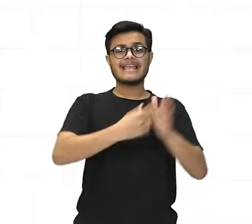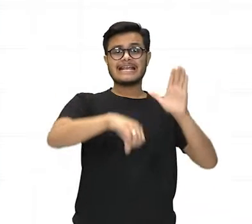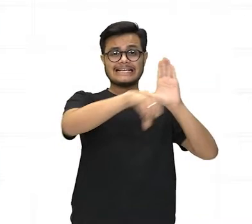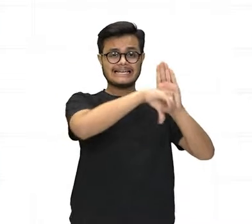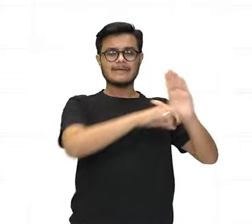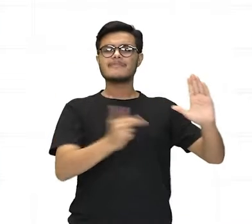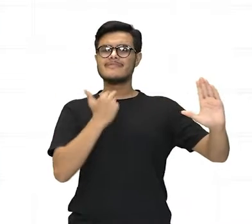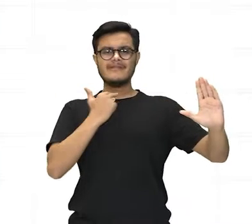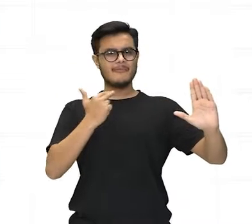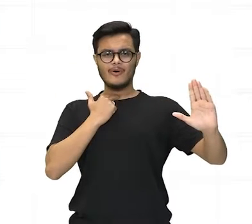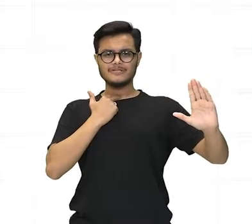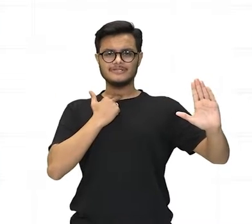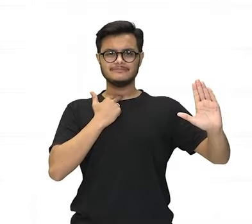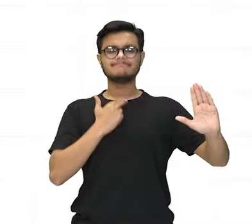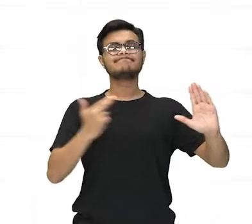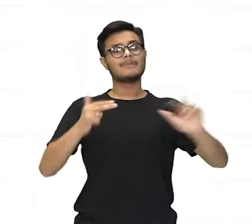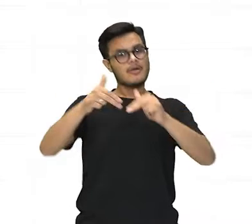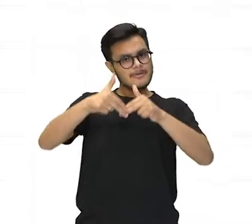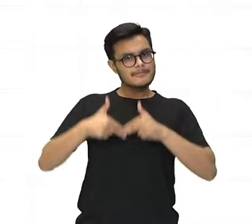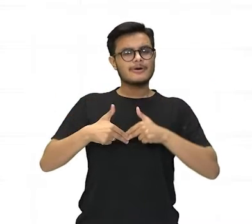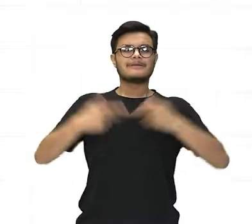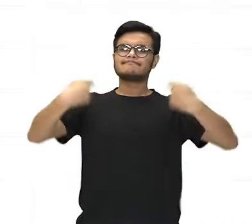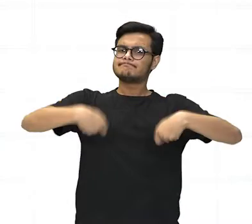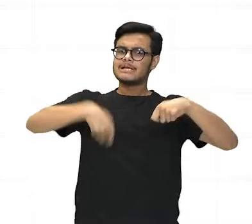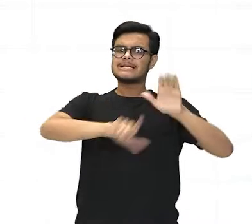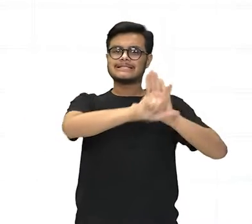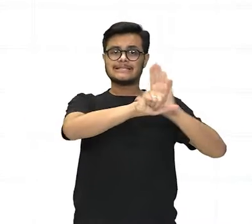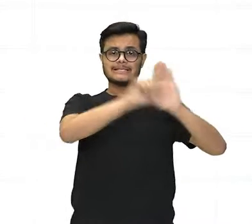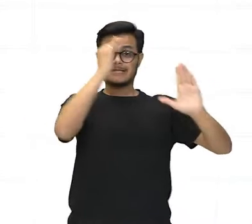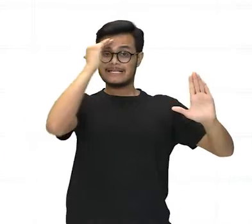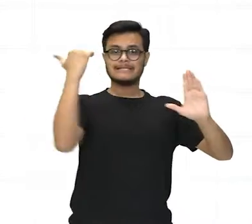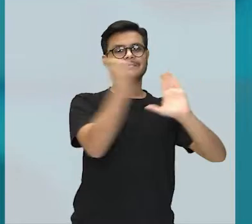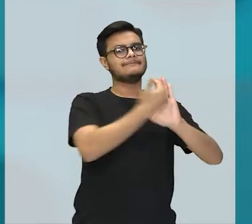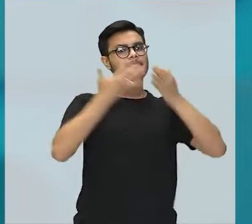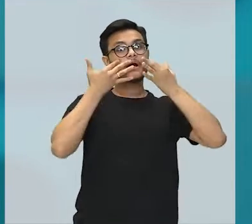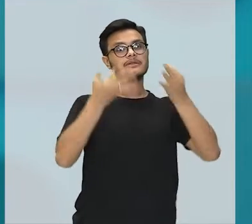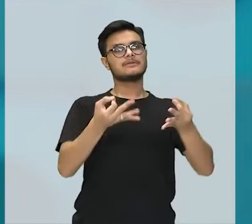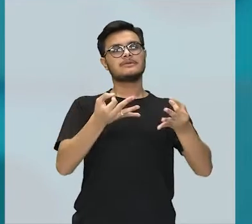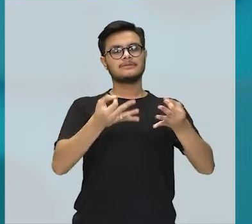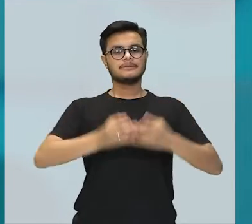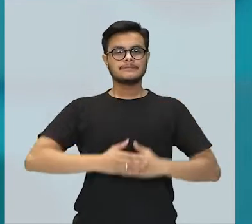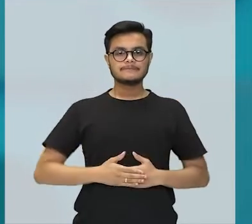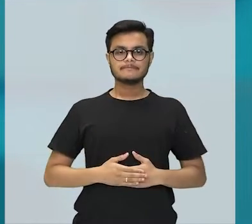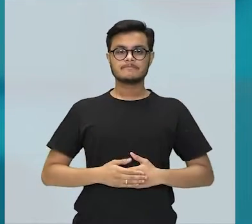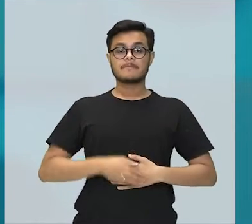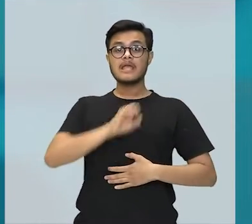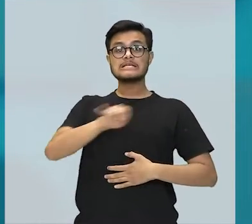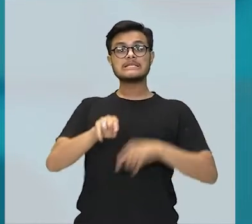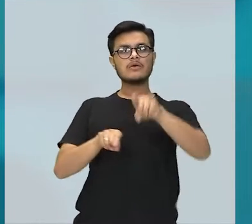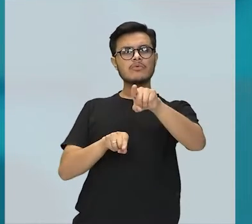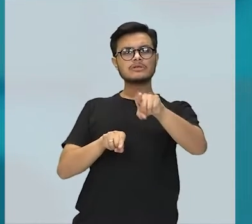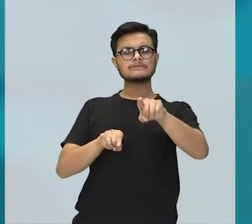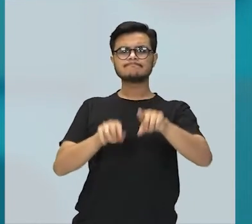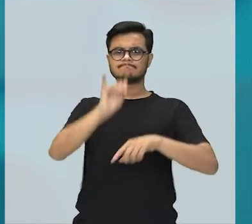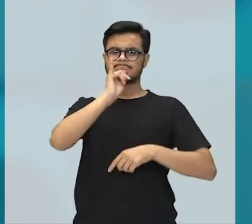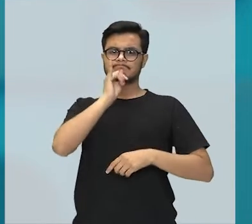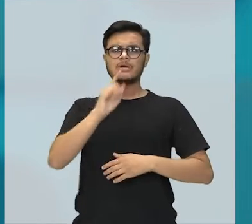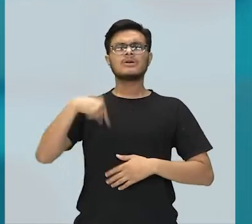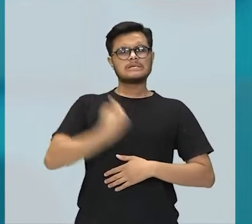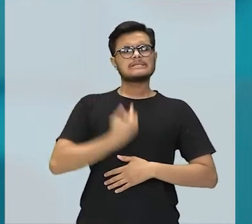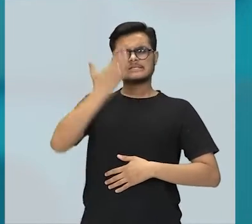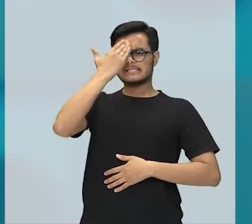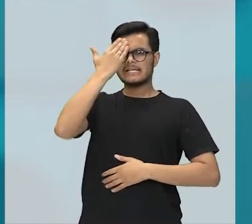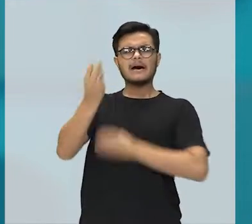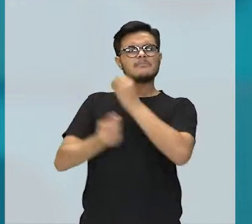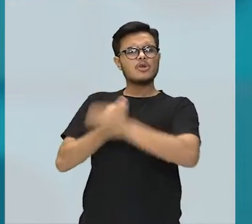crime. Então, você precisa prestar atenção. Se você consegue ali e sabe